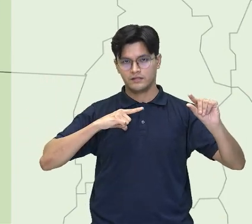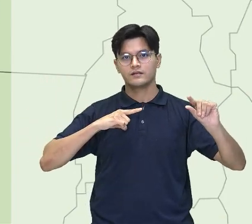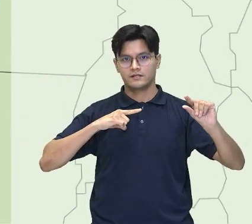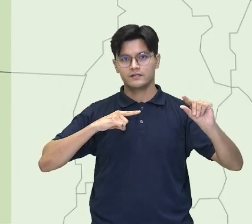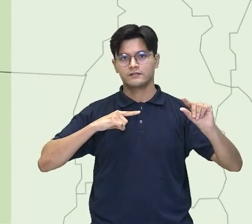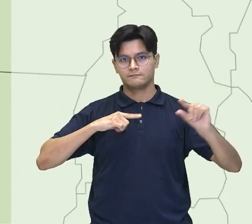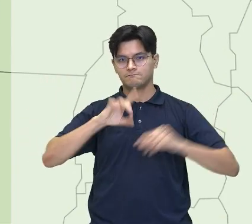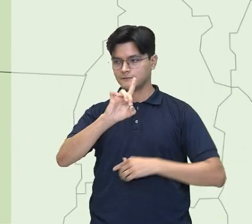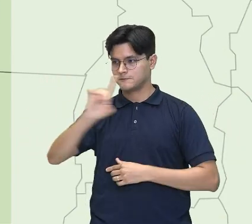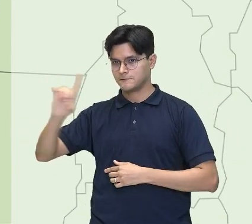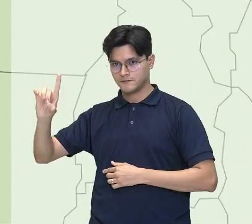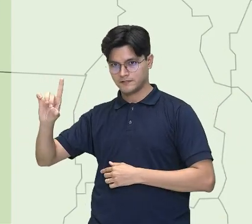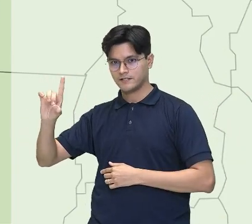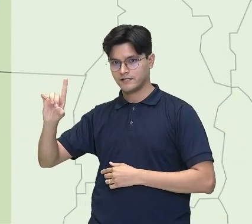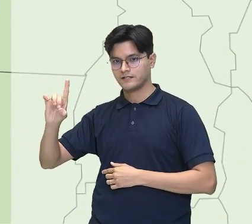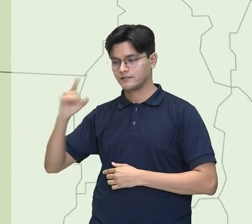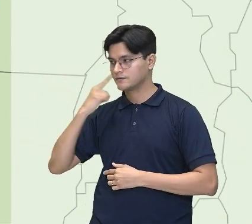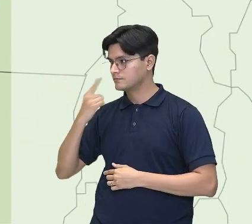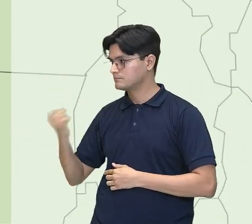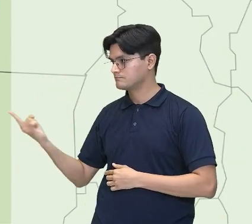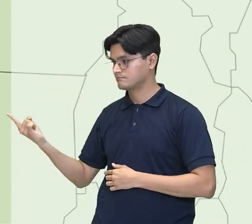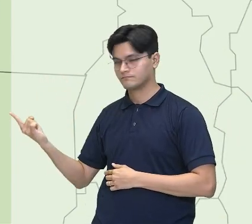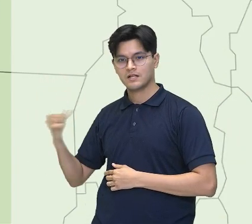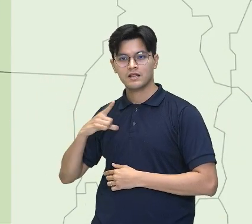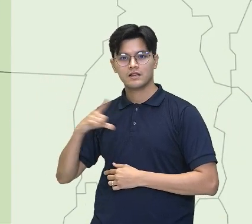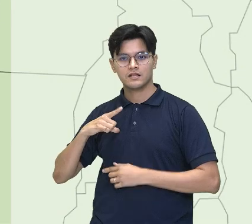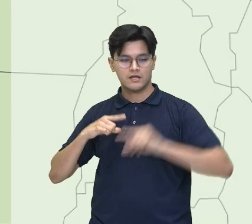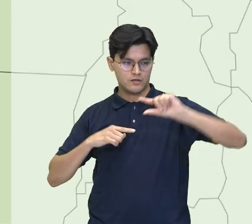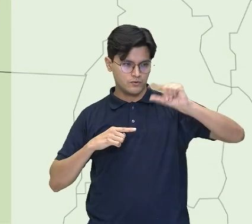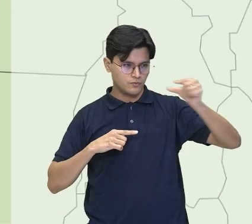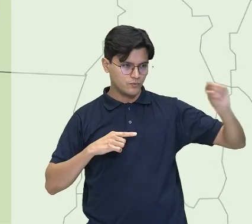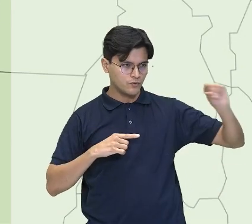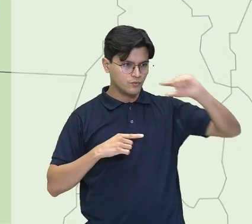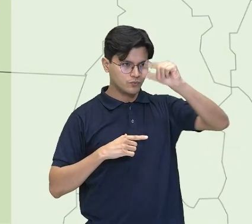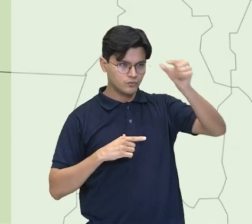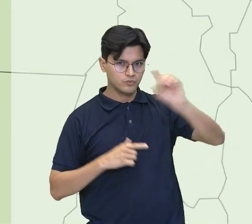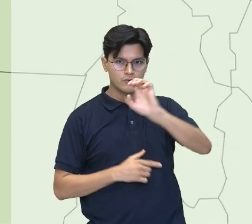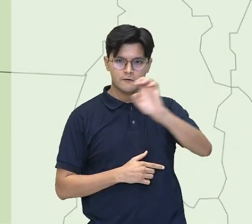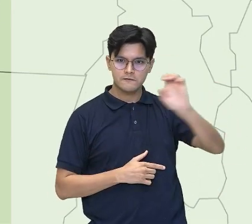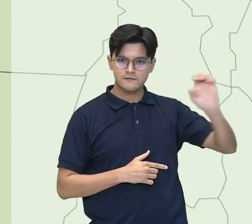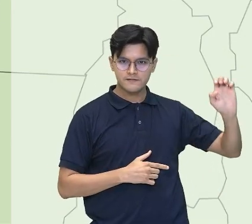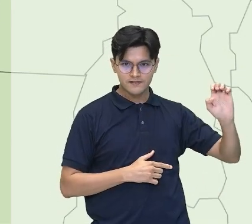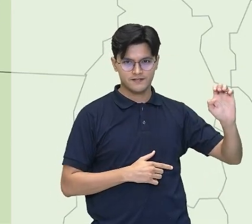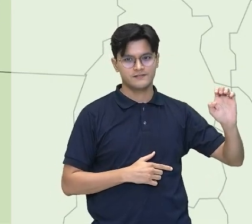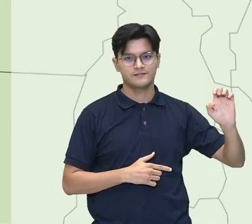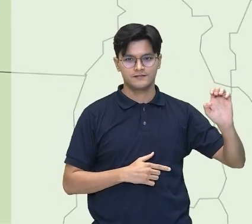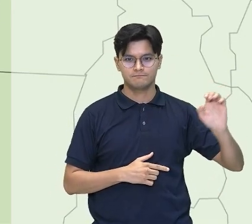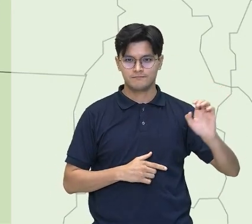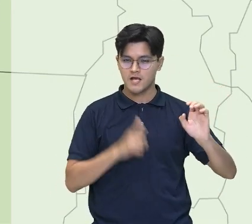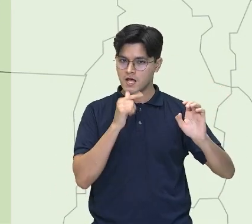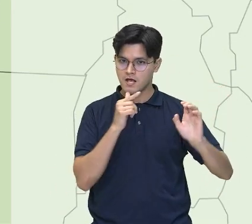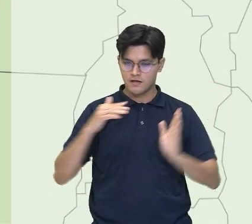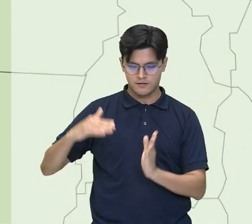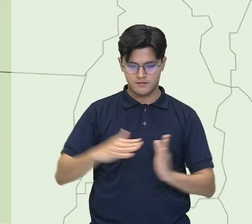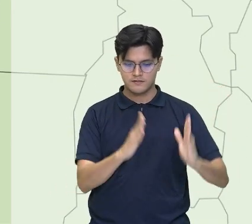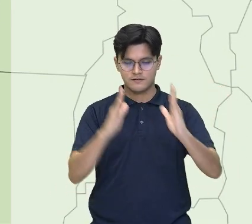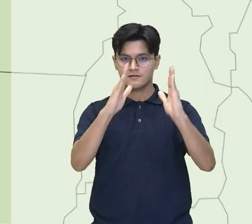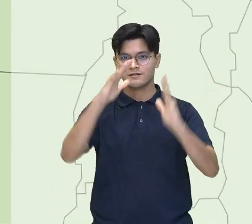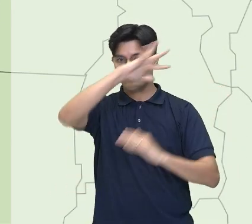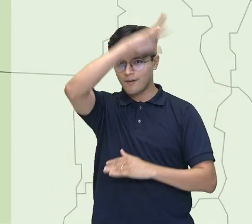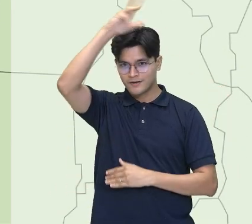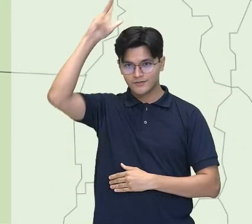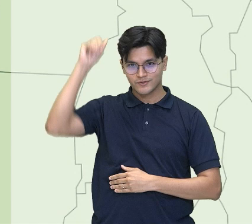rio Amazonas e nós temos os rios da margem esquerda do rio Amazonas. Então, nesse